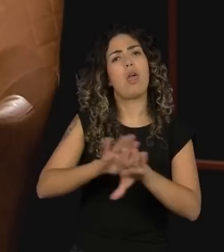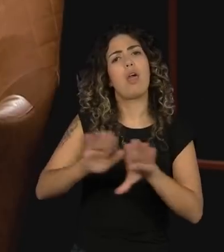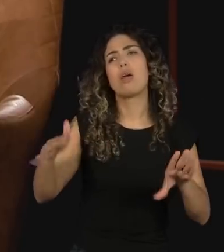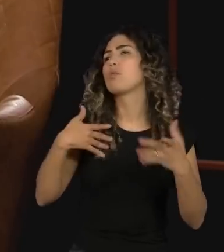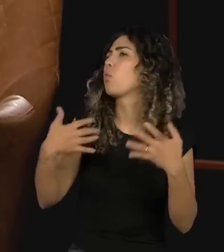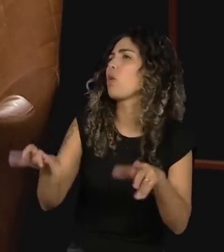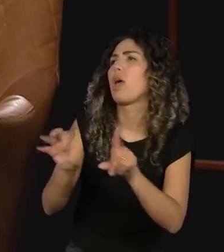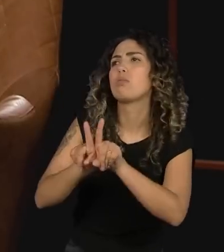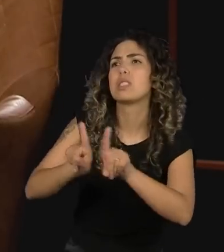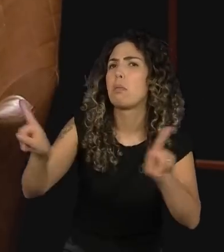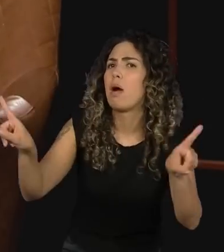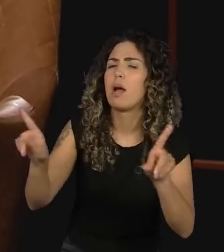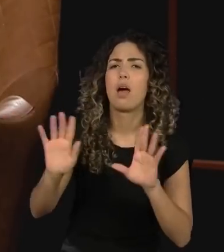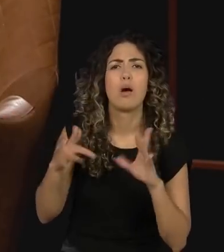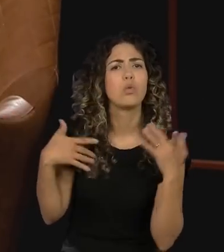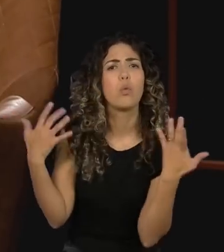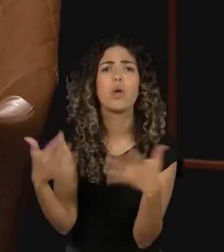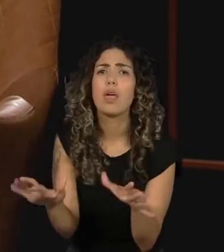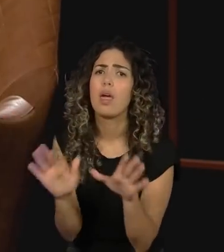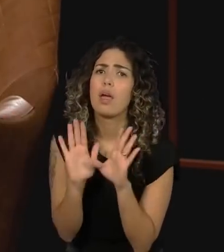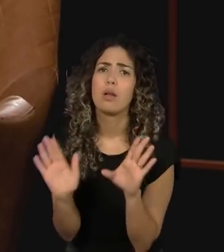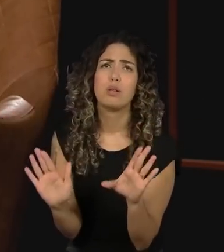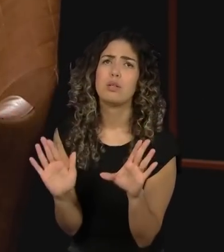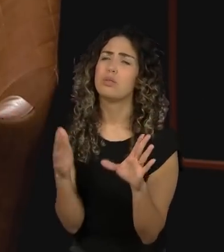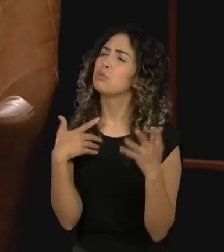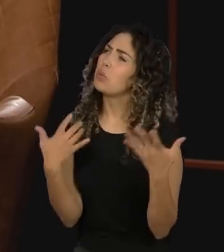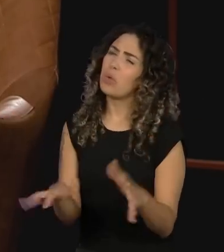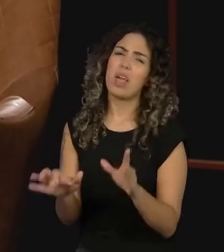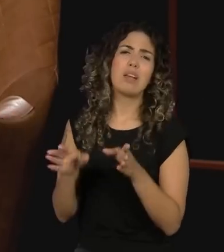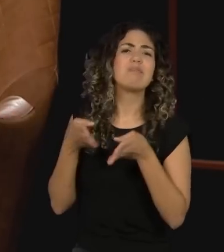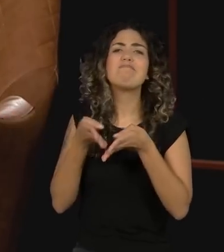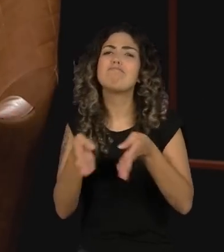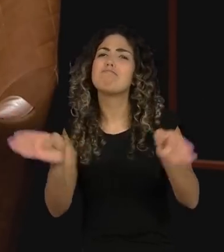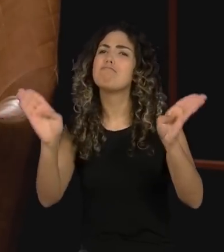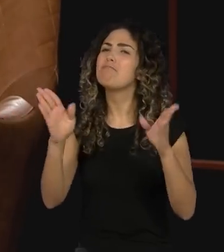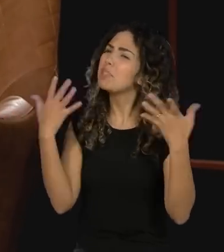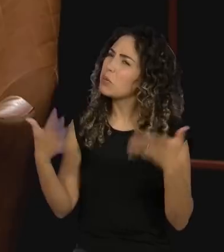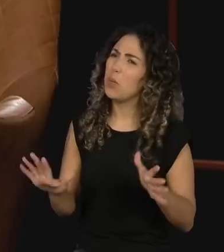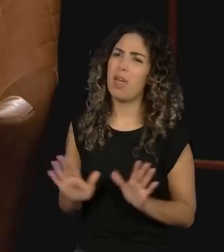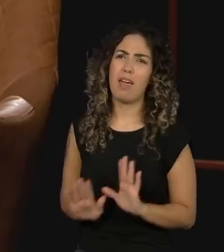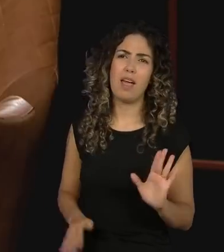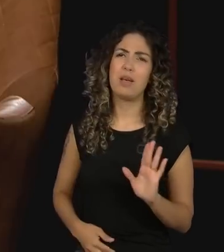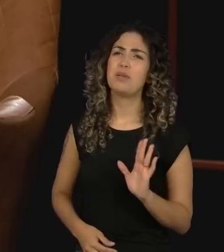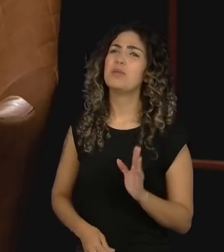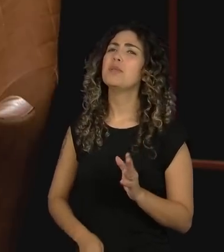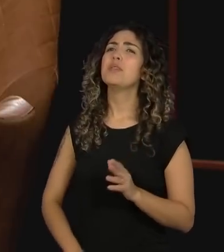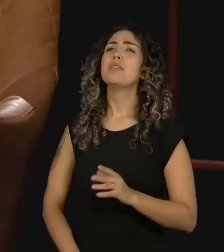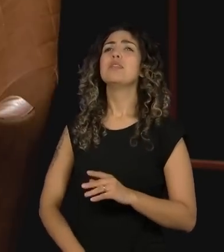me separar de você, eu não quero me separar, porque